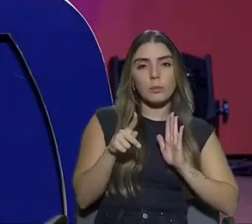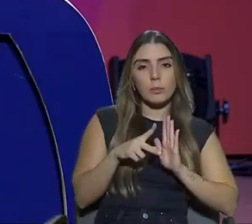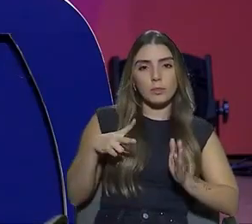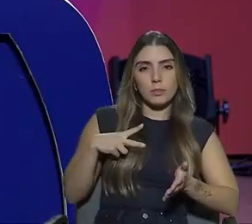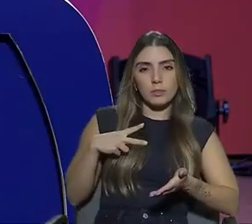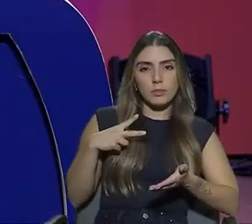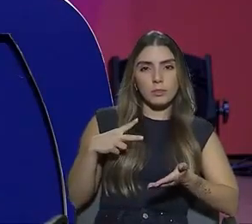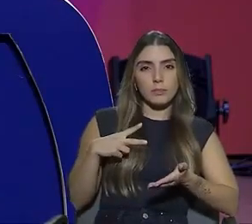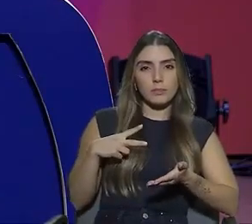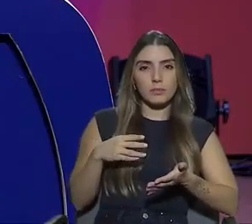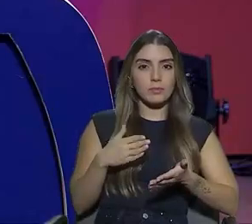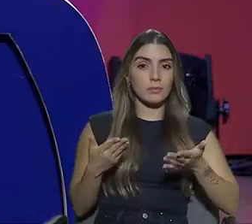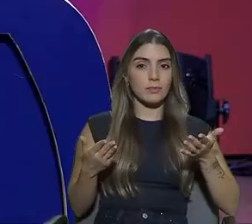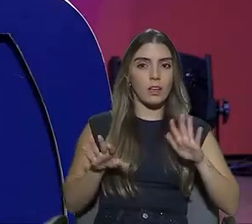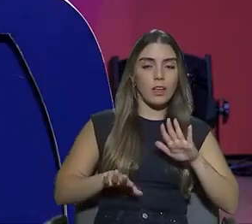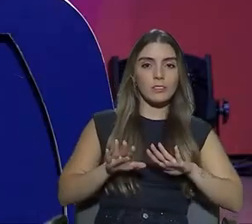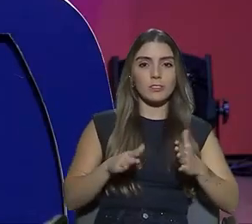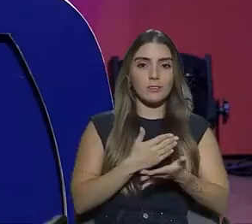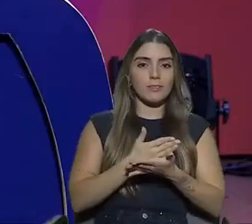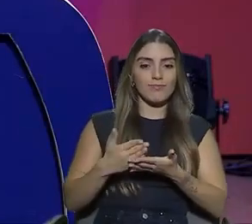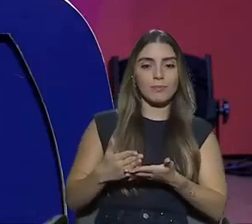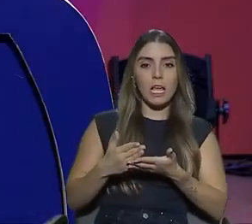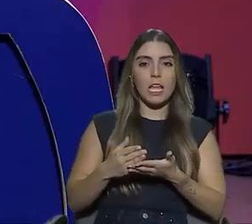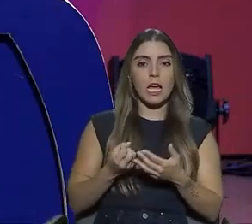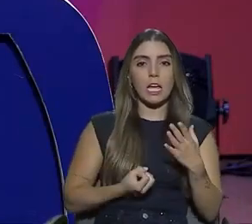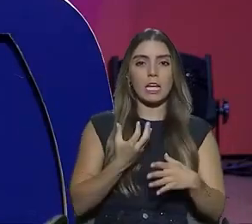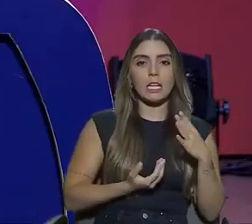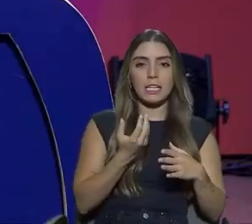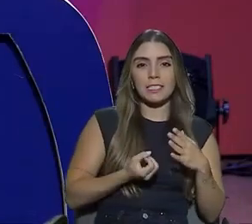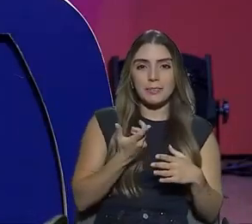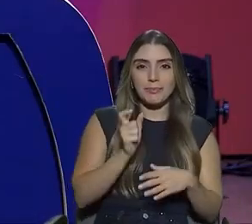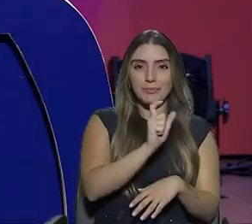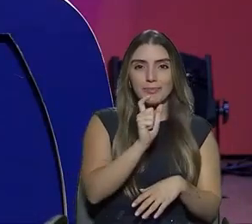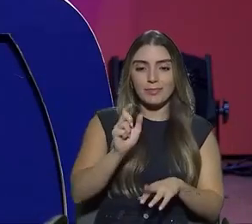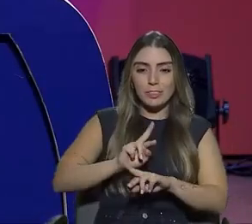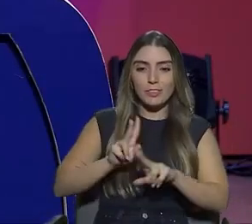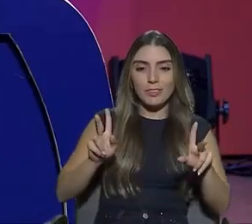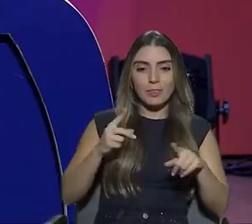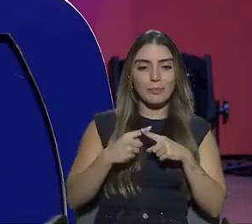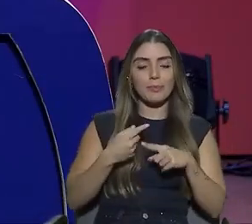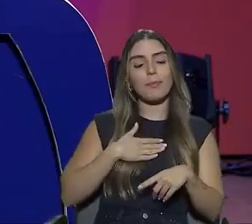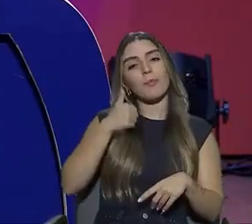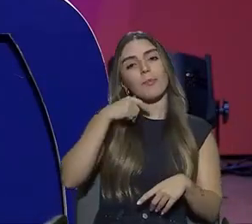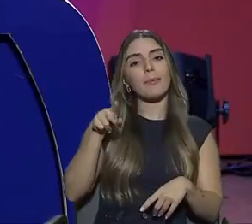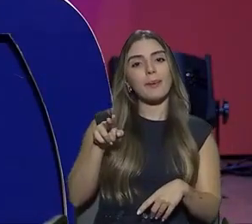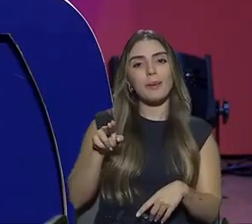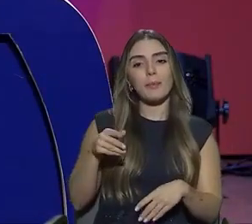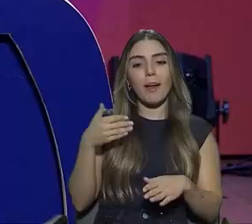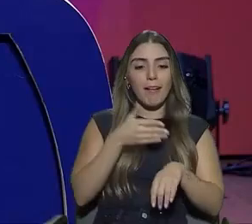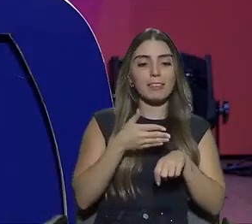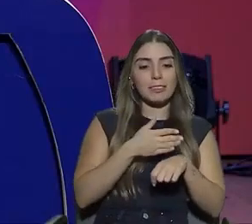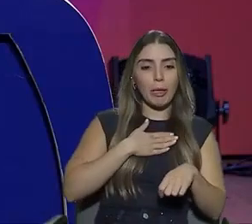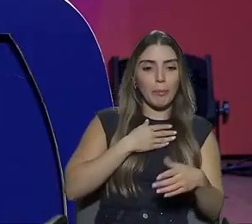determinado momento eu comecei a criar códigos, né, porque a minha irmã começou a ter acesso aos meus diários, e eu tive que inventar códigos,